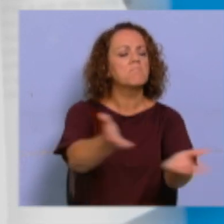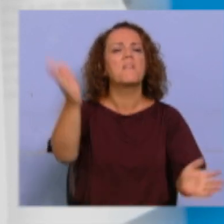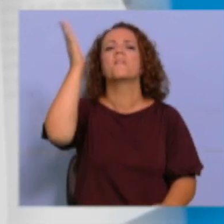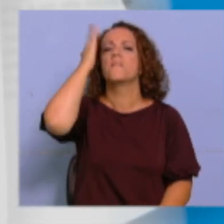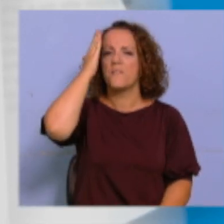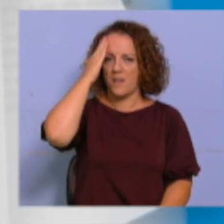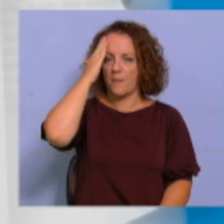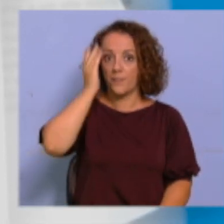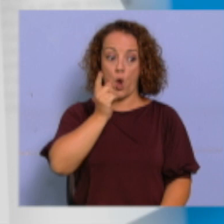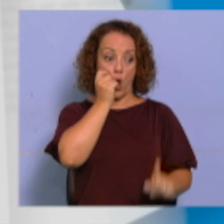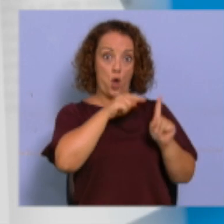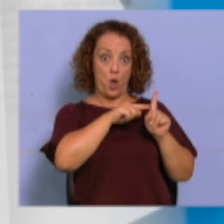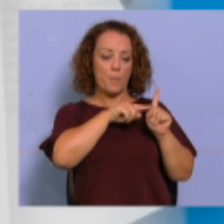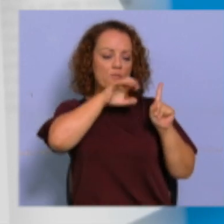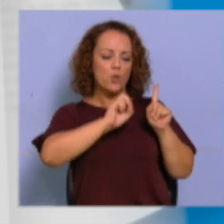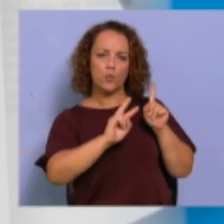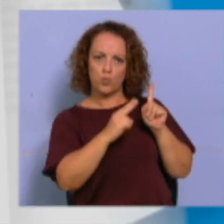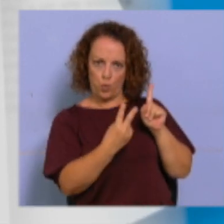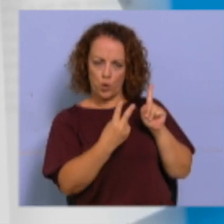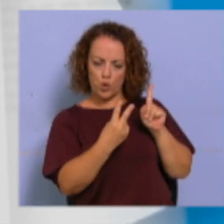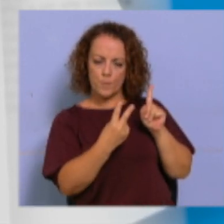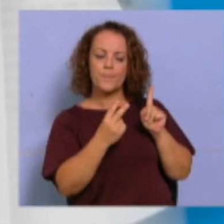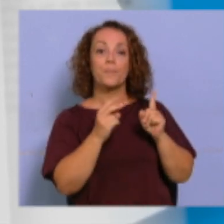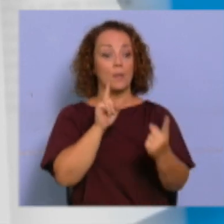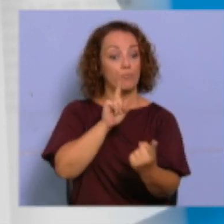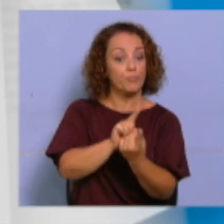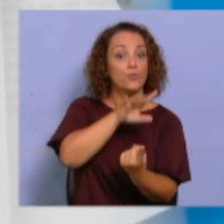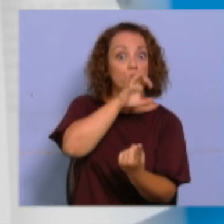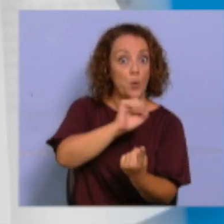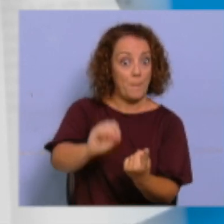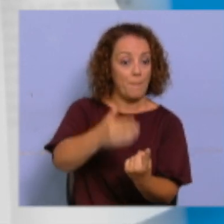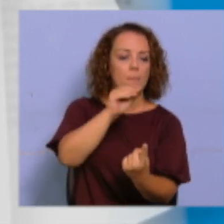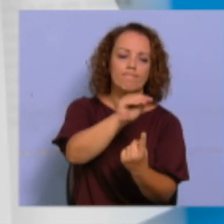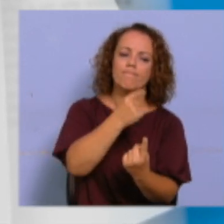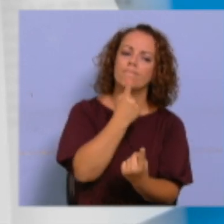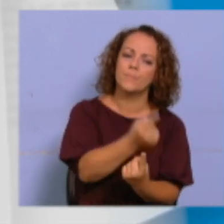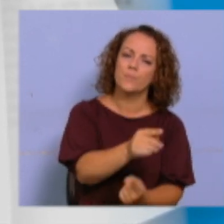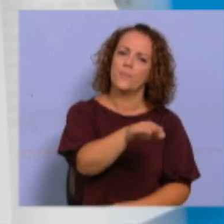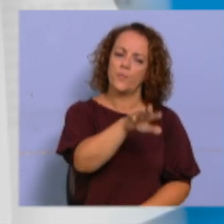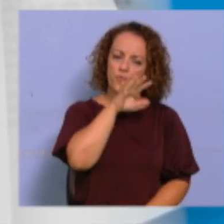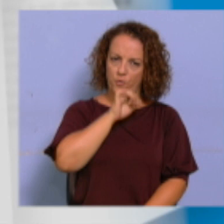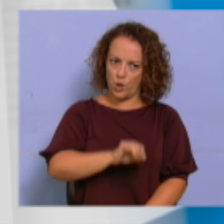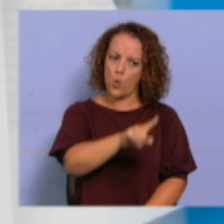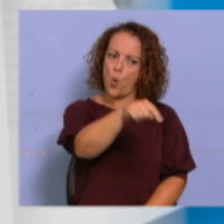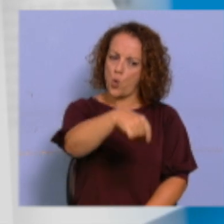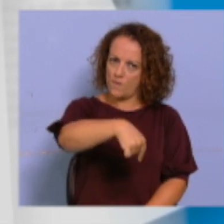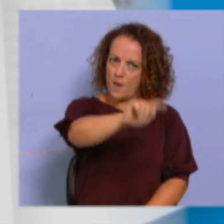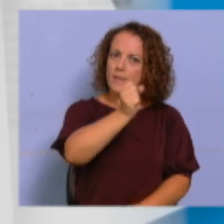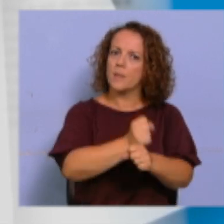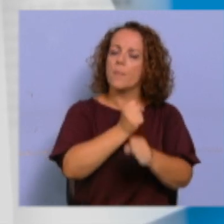homem tinha 2 filhos. Foi ter com o primeiro e disse-lhe: Filho, vai hoje trabalhar na